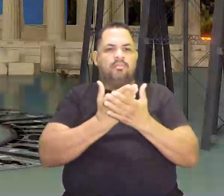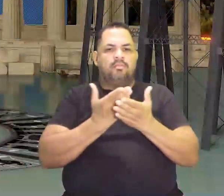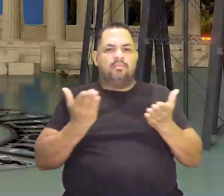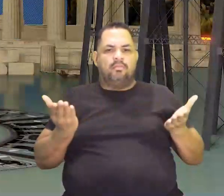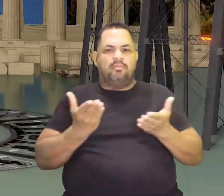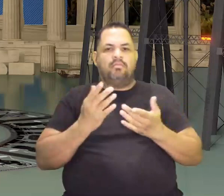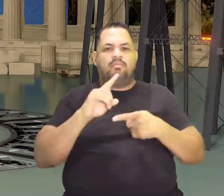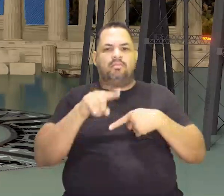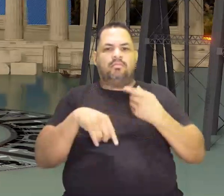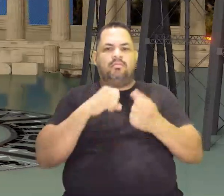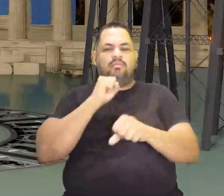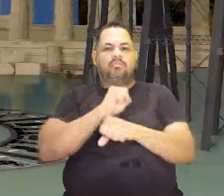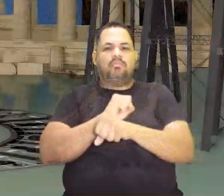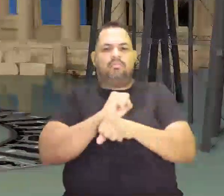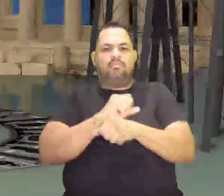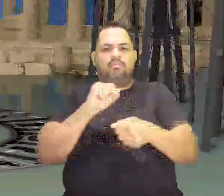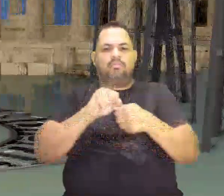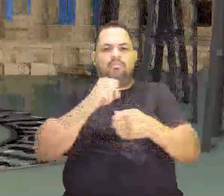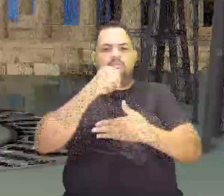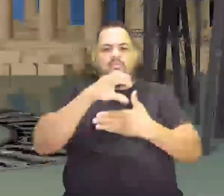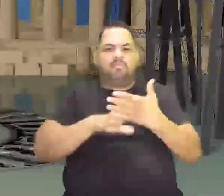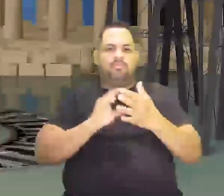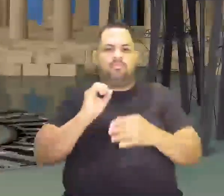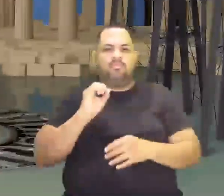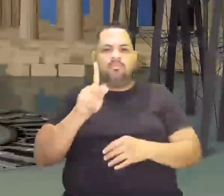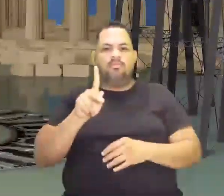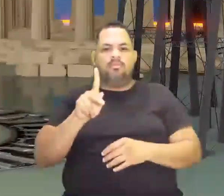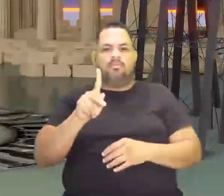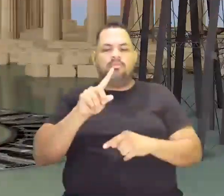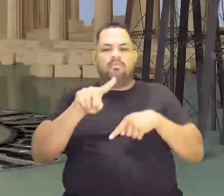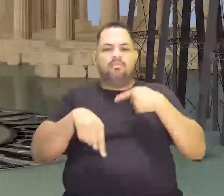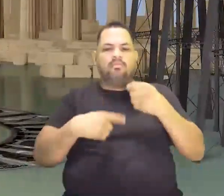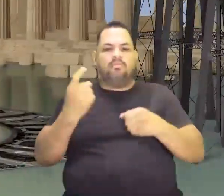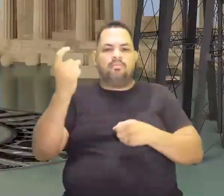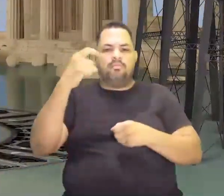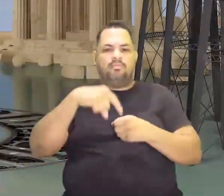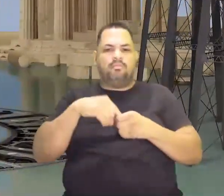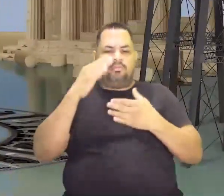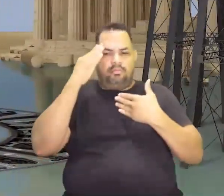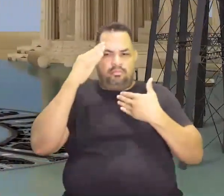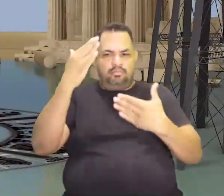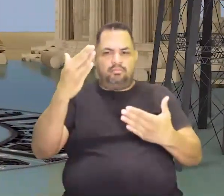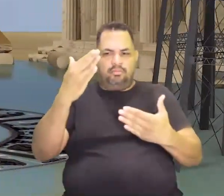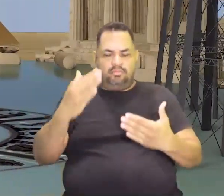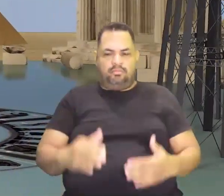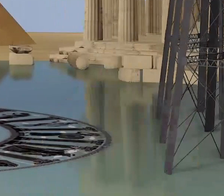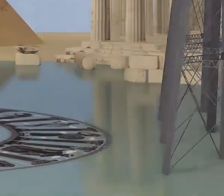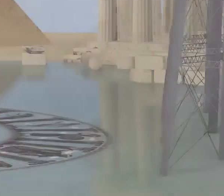e a gente vai dar uma pausa aqui para vocês fazerem uma atividade, ok? Daqui a pouco a gente volta. Obrigado!